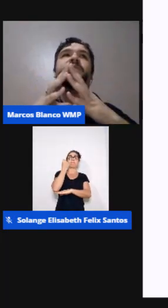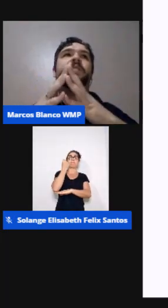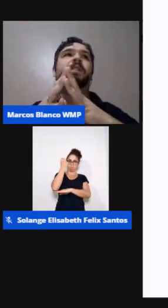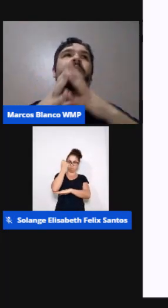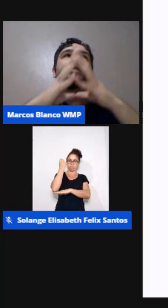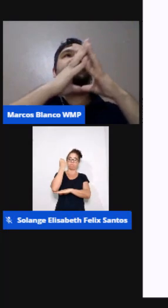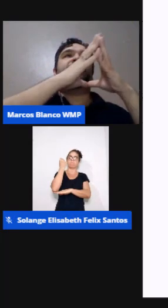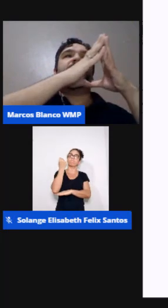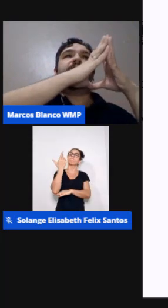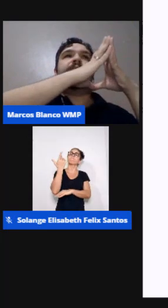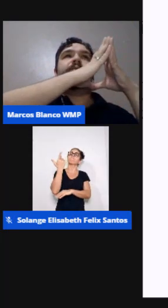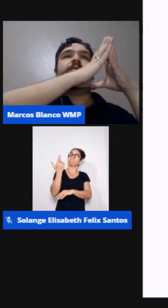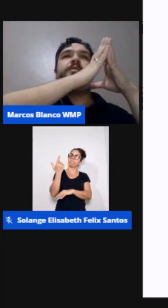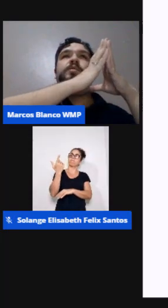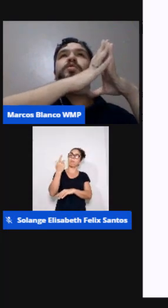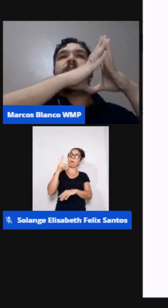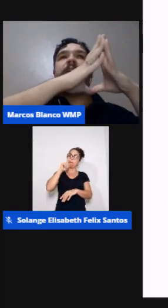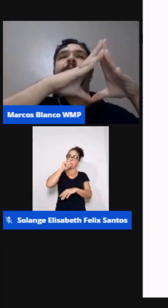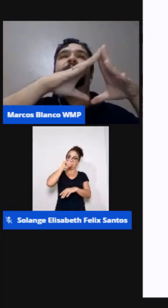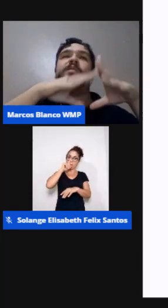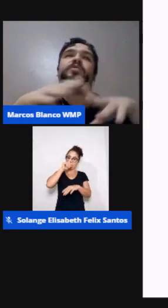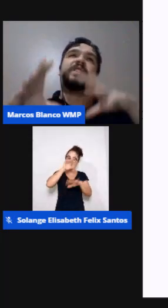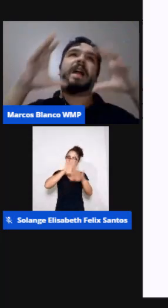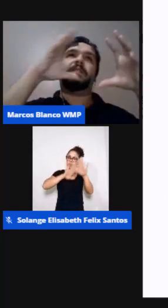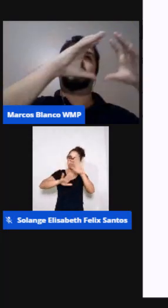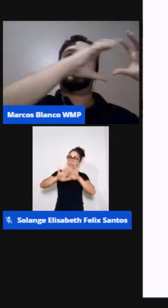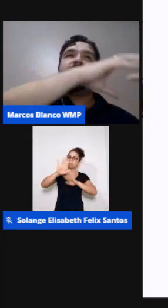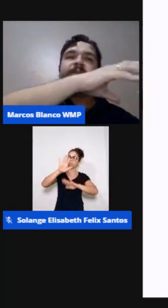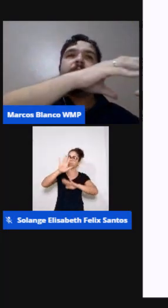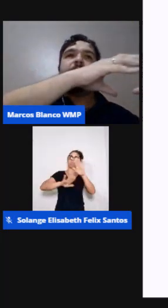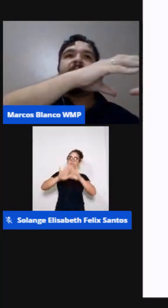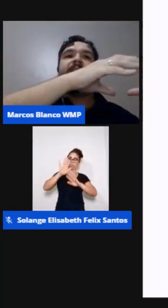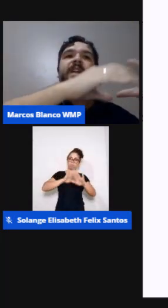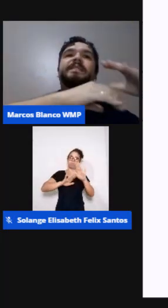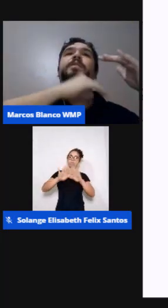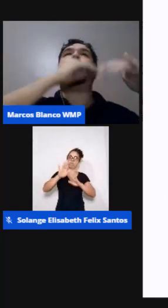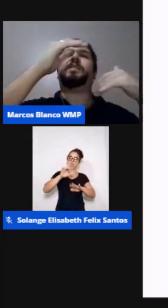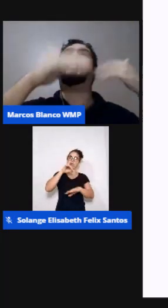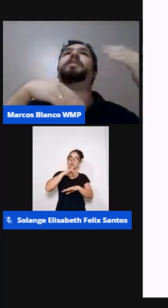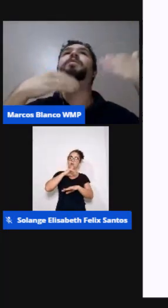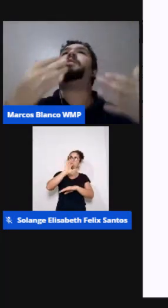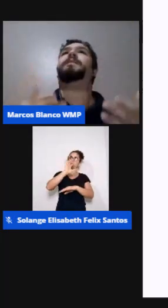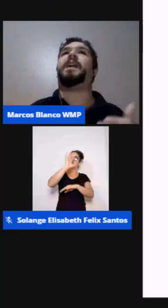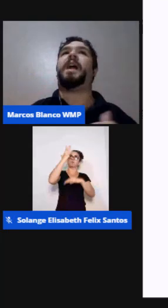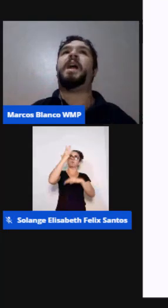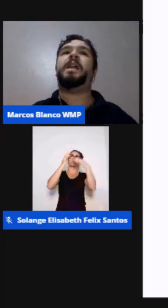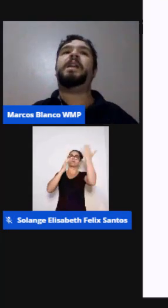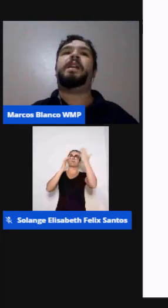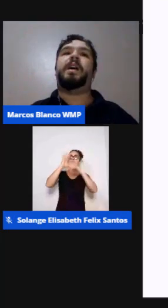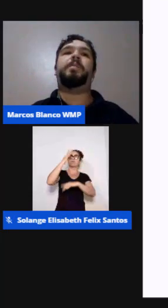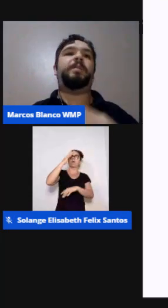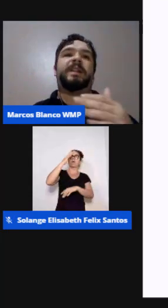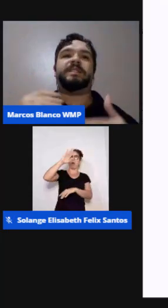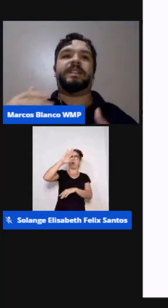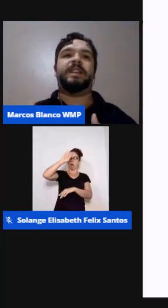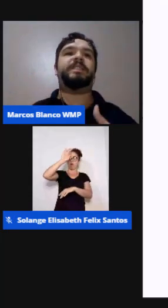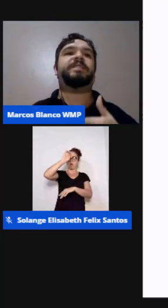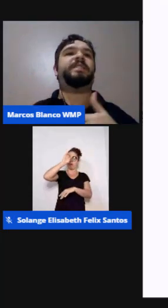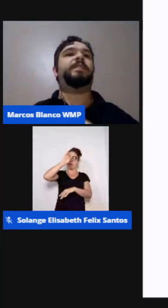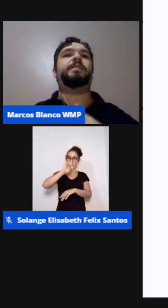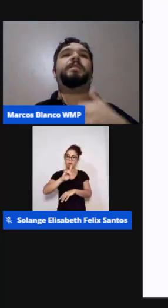50 casos dos casos de febre amarela, 50 podem cronificar a